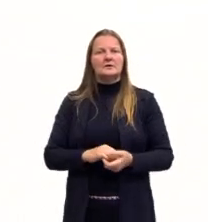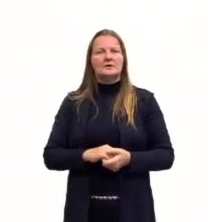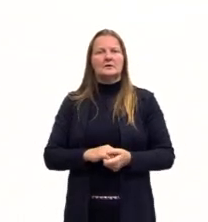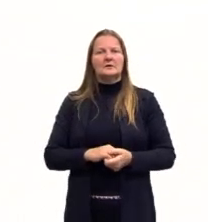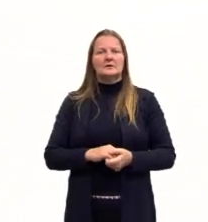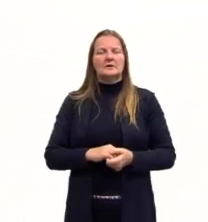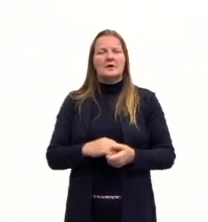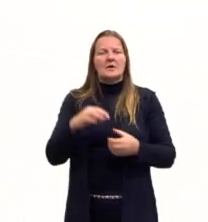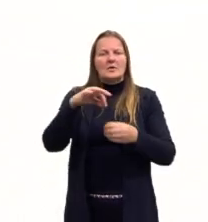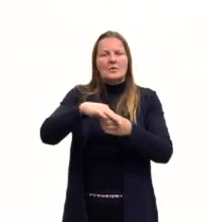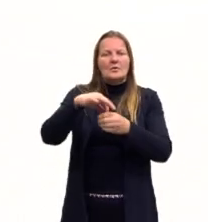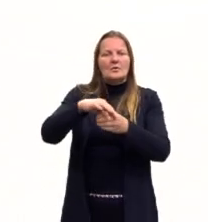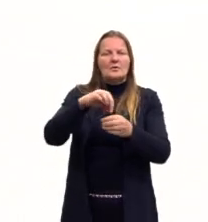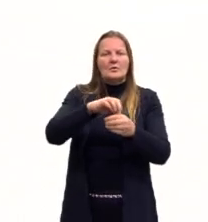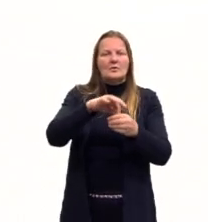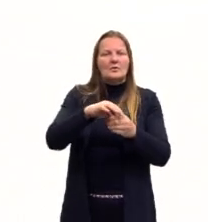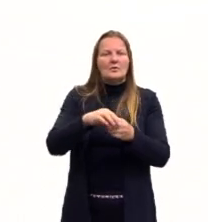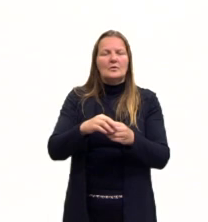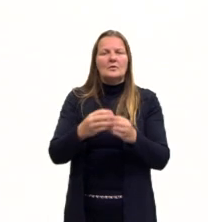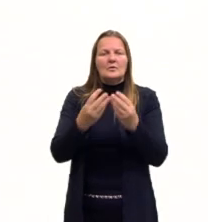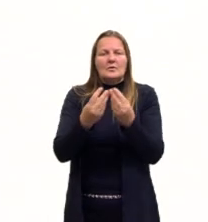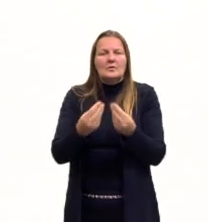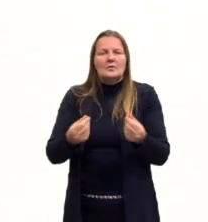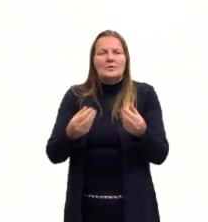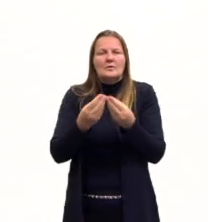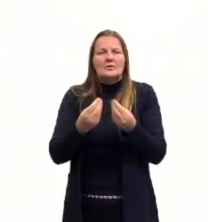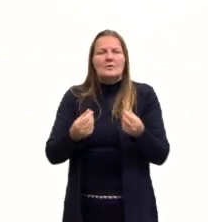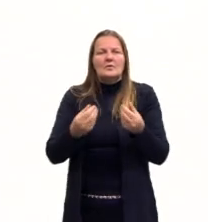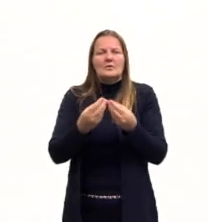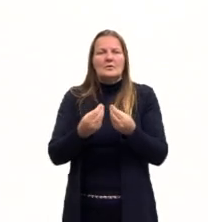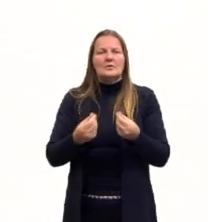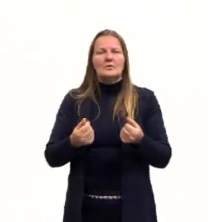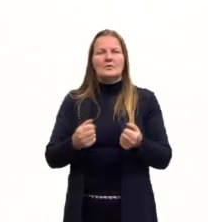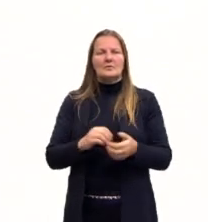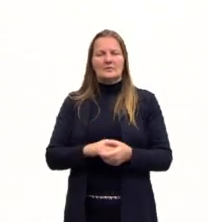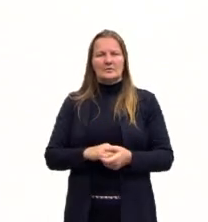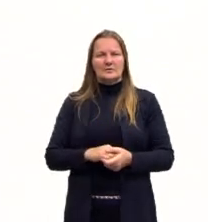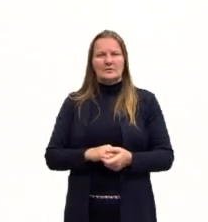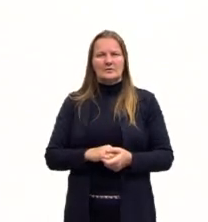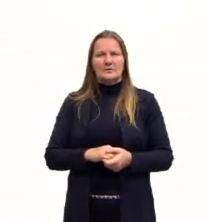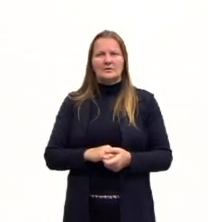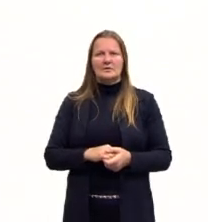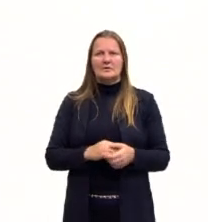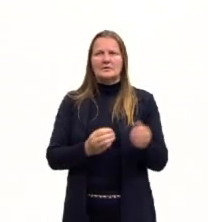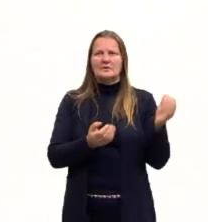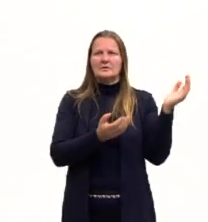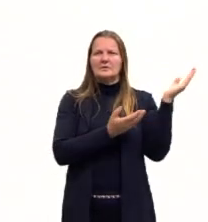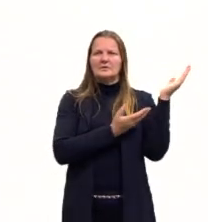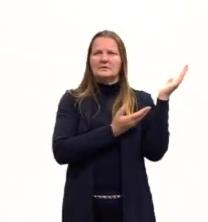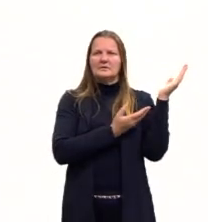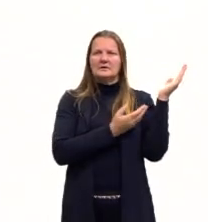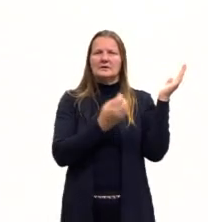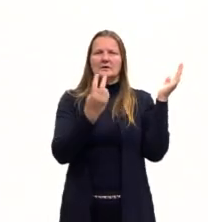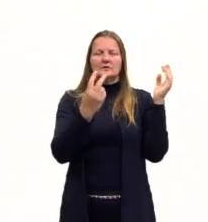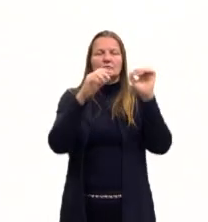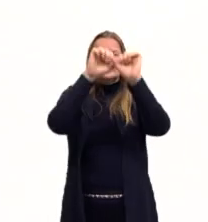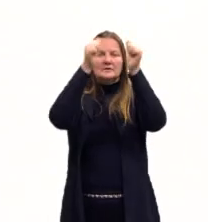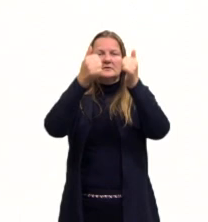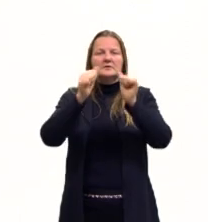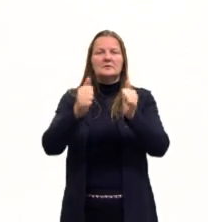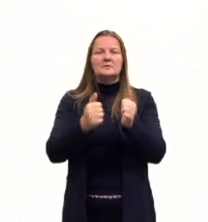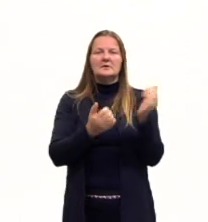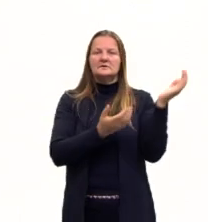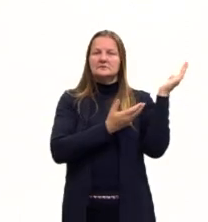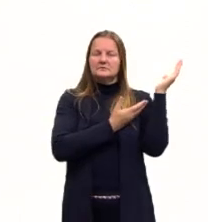a fertilidade acabe-se esgotando-se esses vai indo né entre outras coisas eu trago duas imagens né